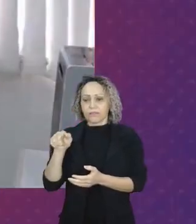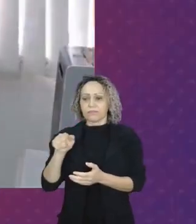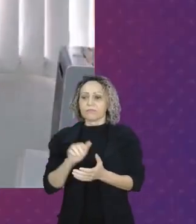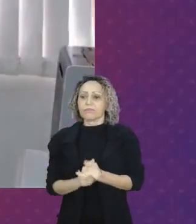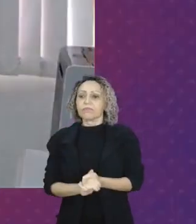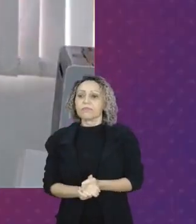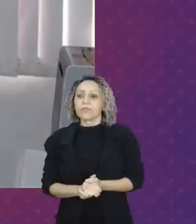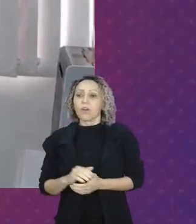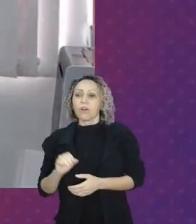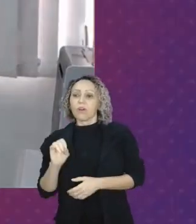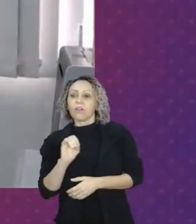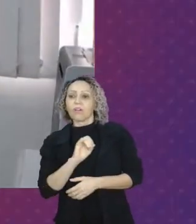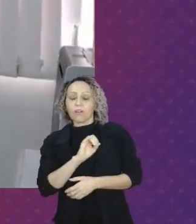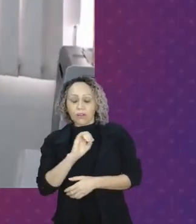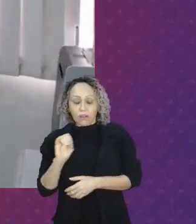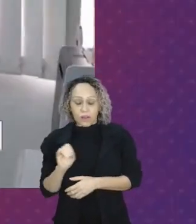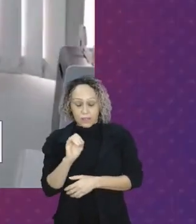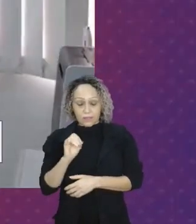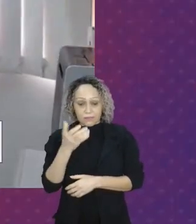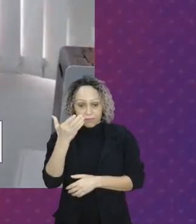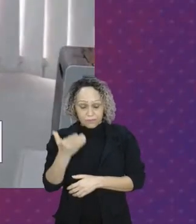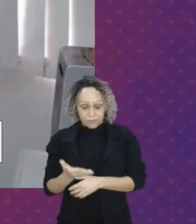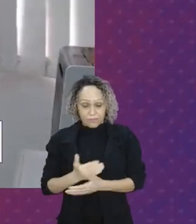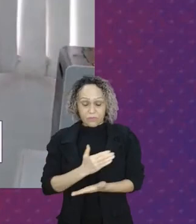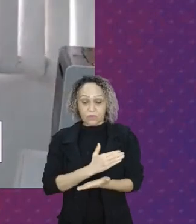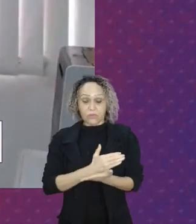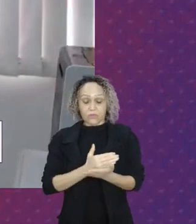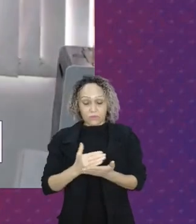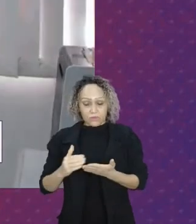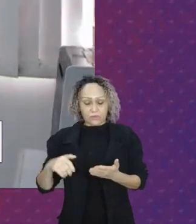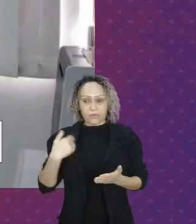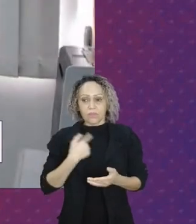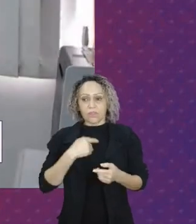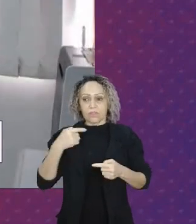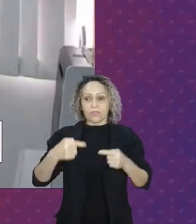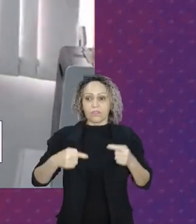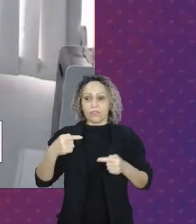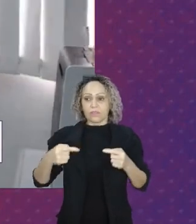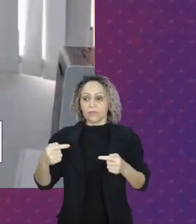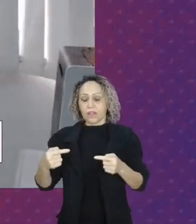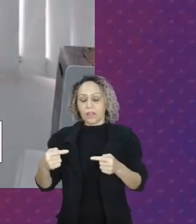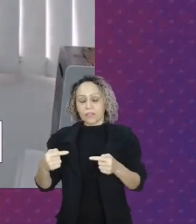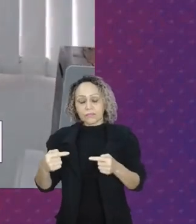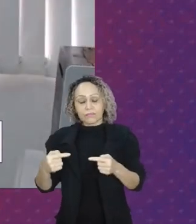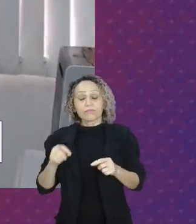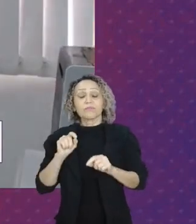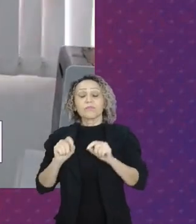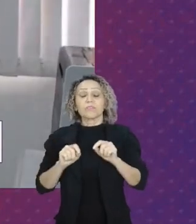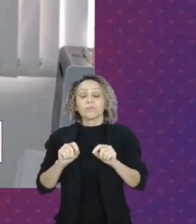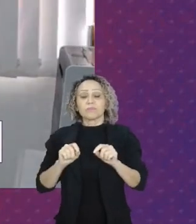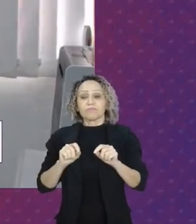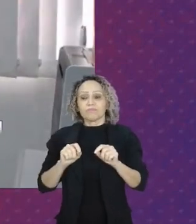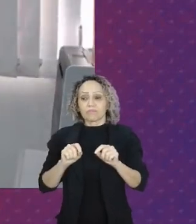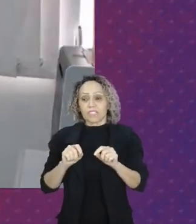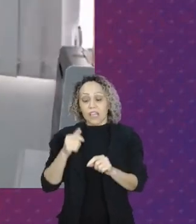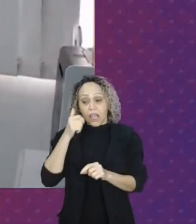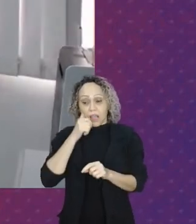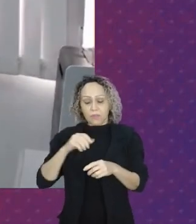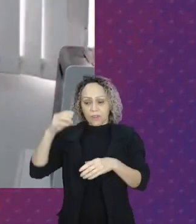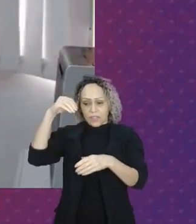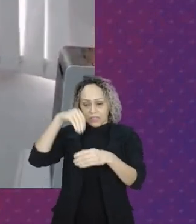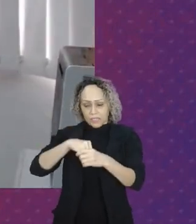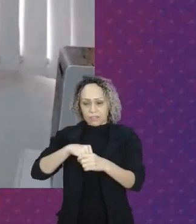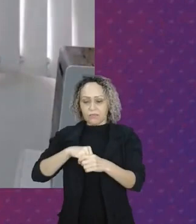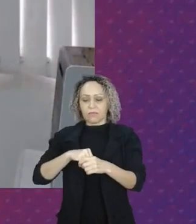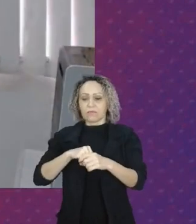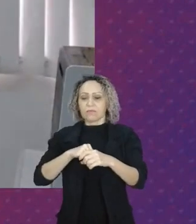Olá, companheiras! E dando continuidade ao nosso debate sobre a feminização da educação, nesta aula 4,